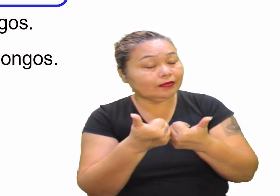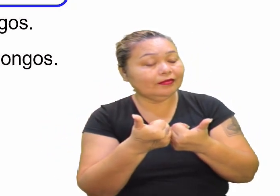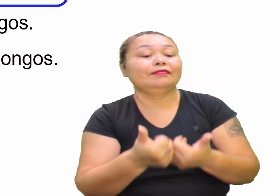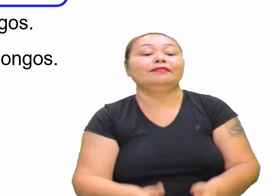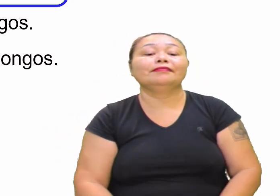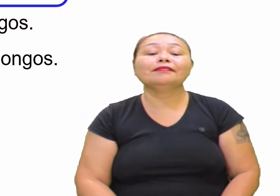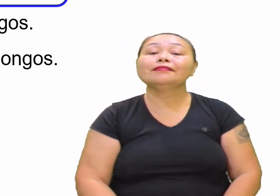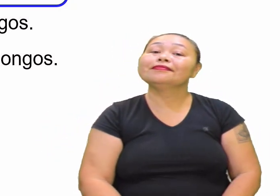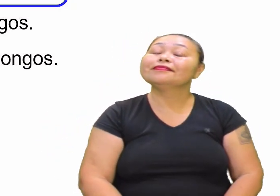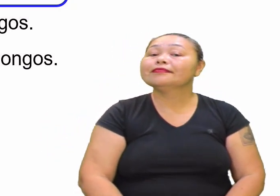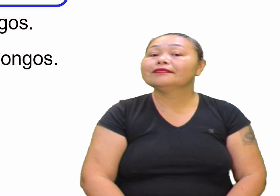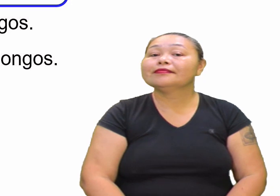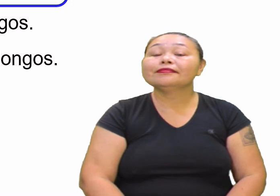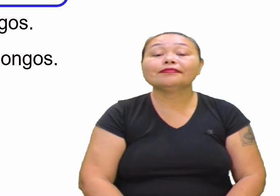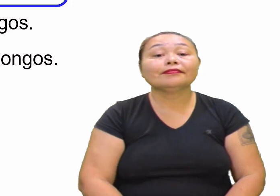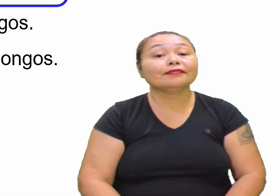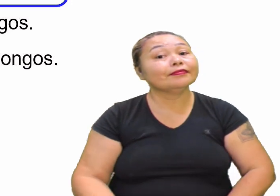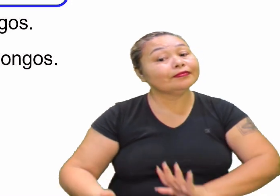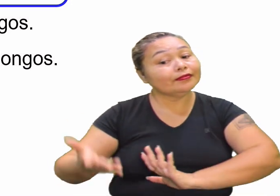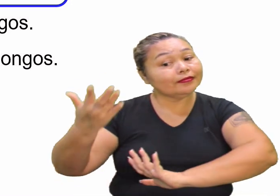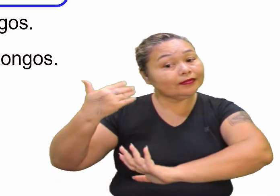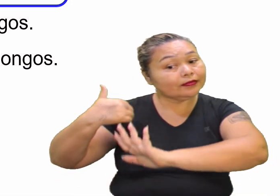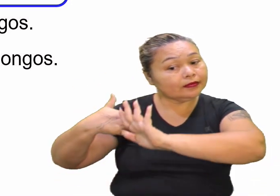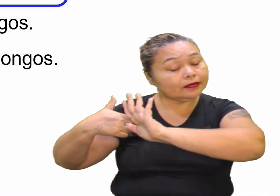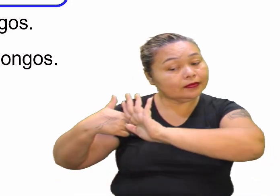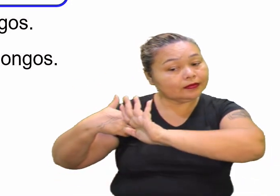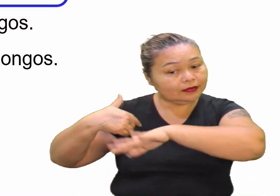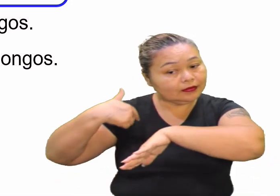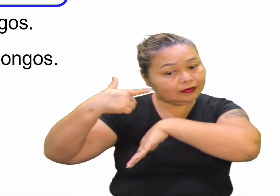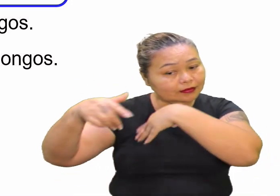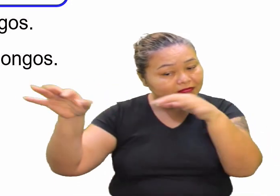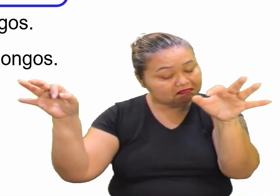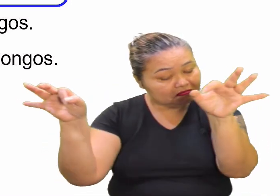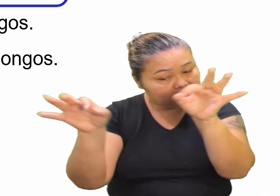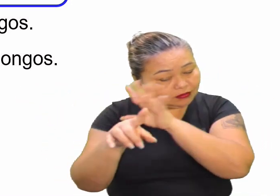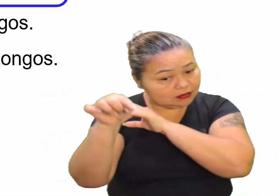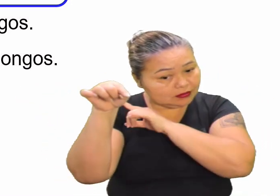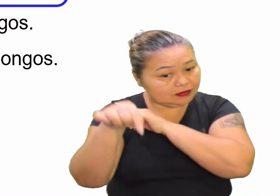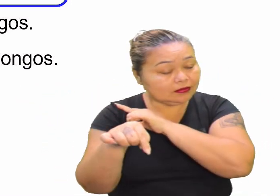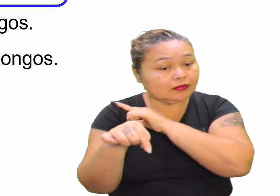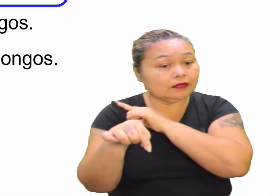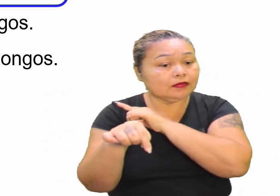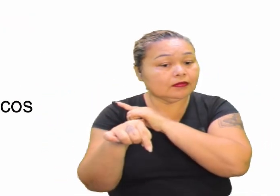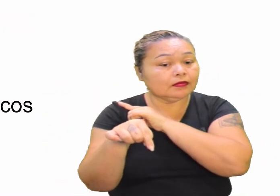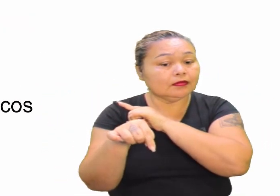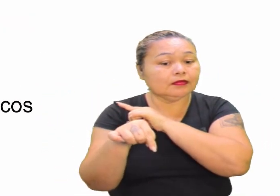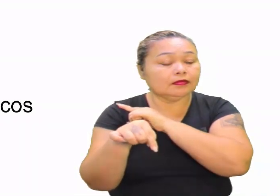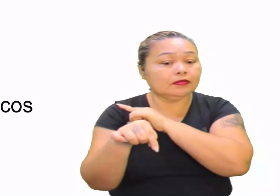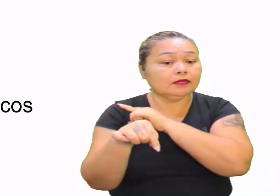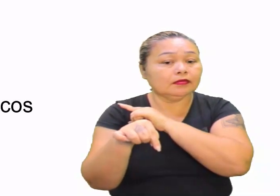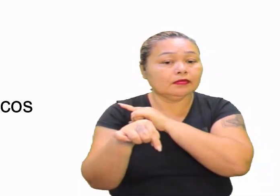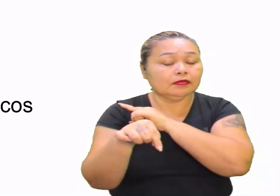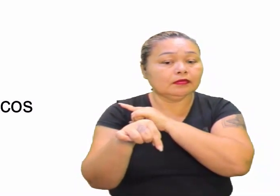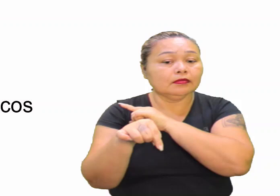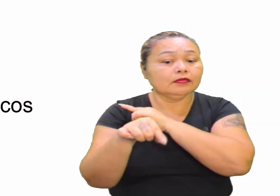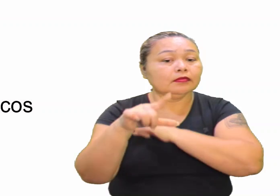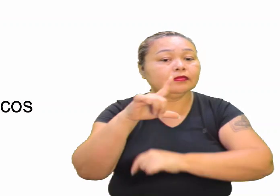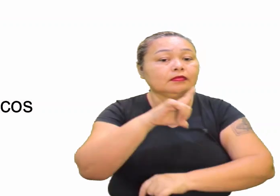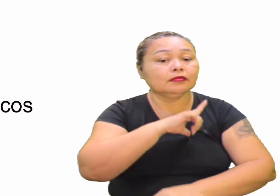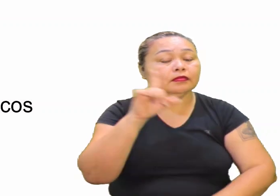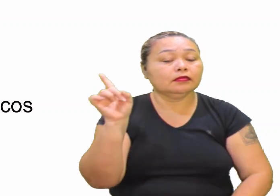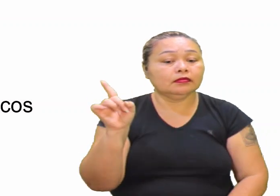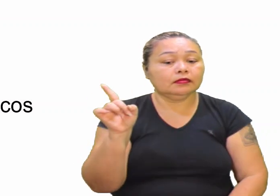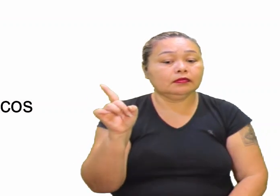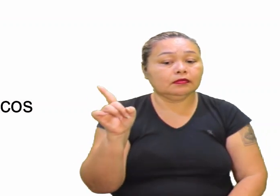Galerinha, antes de finalizarmos aqui, tá? Antes de finalizarmos, tem essa